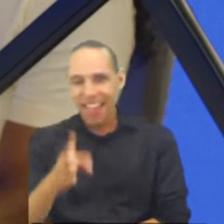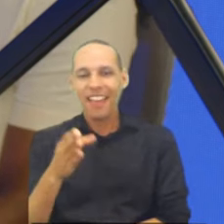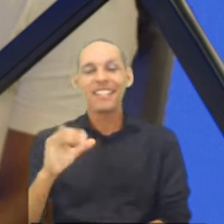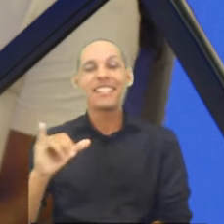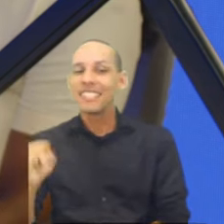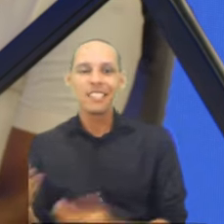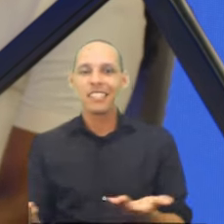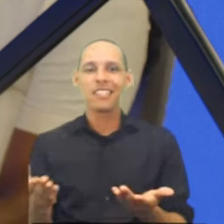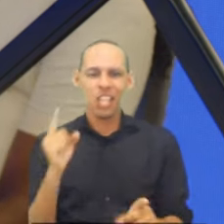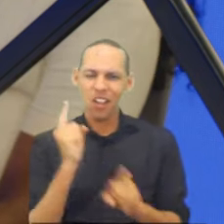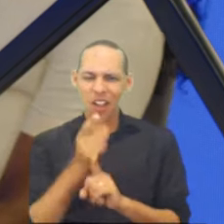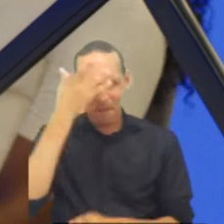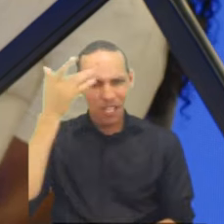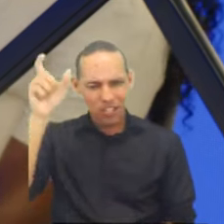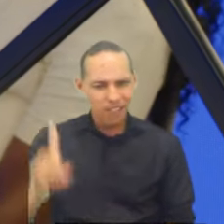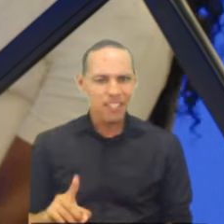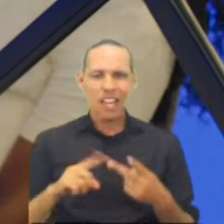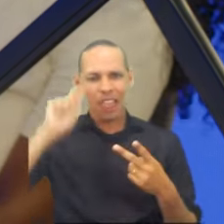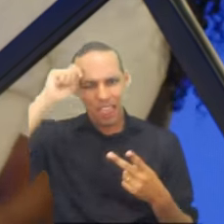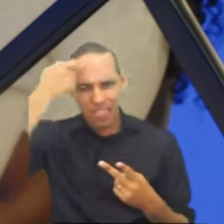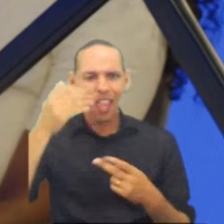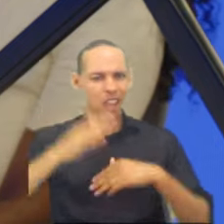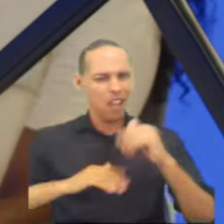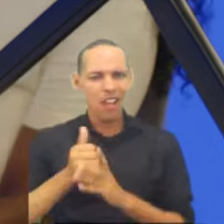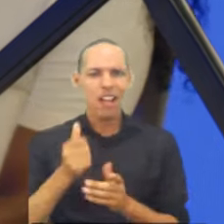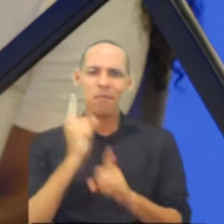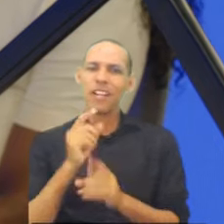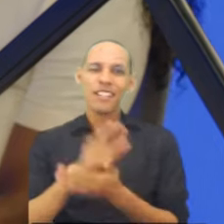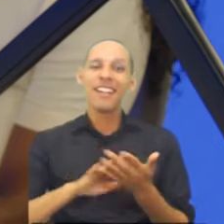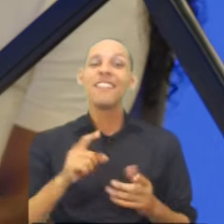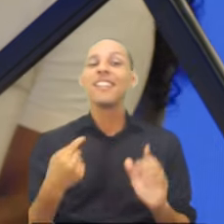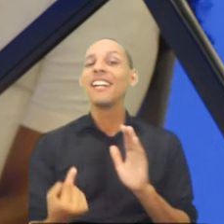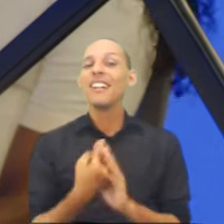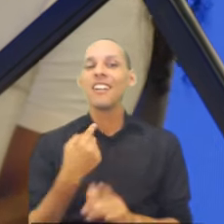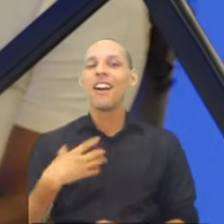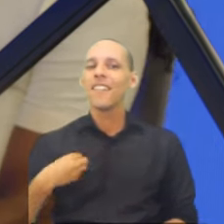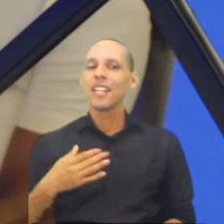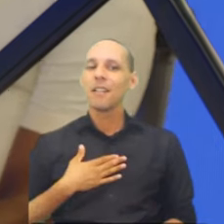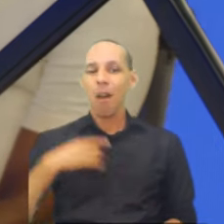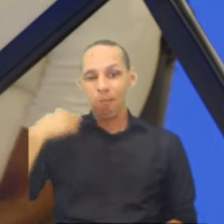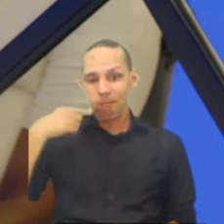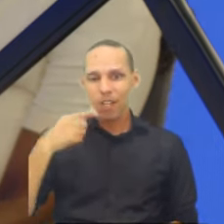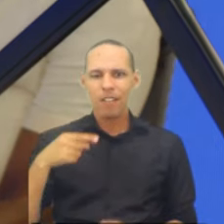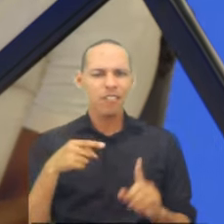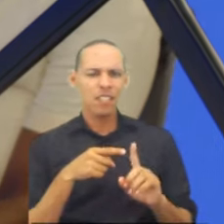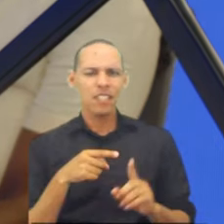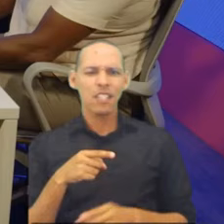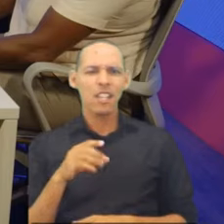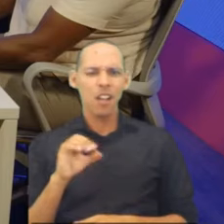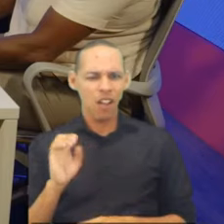né você não vai achar uma pessoa com deficiência nesse mês você não vai achar uma mulher negra capacitada não e quando pergunta minha filha advogado fal assim mas você